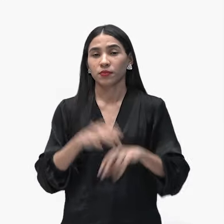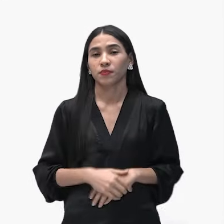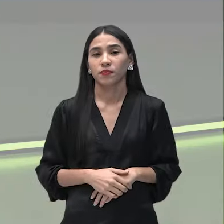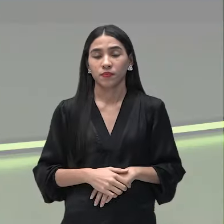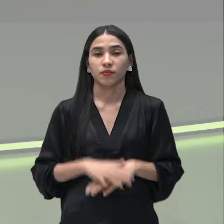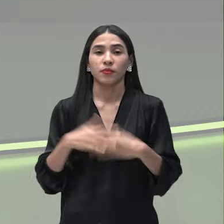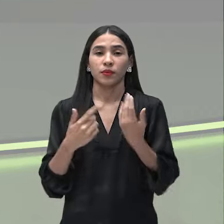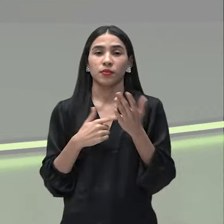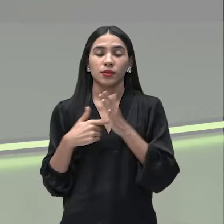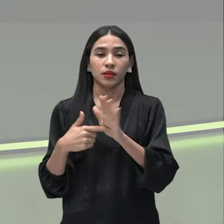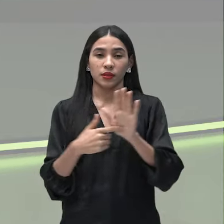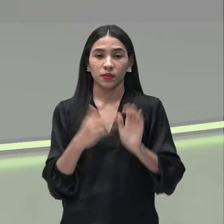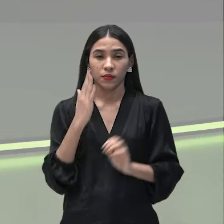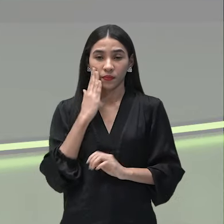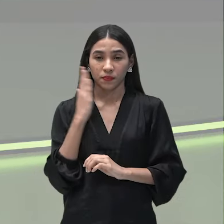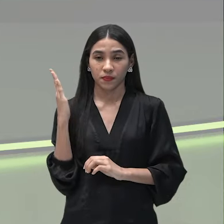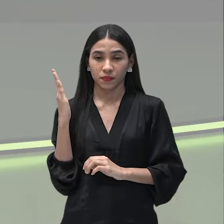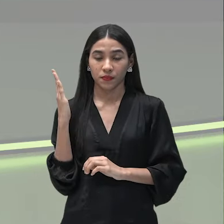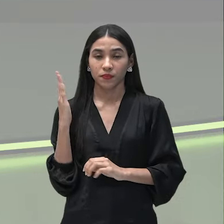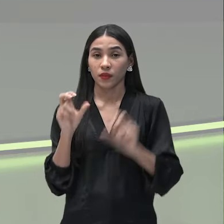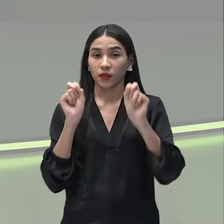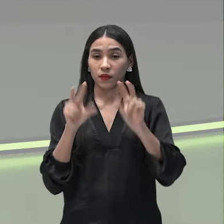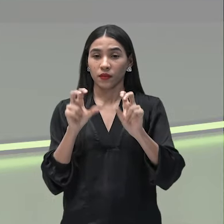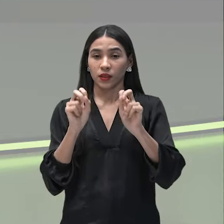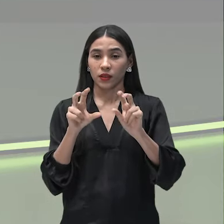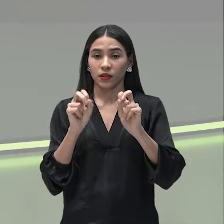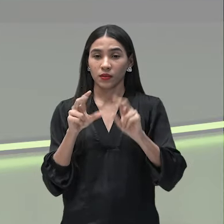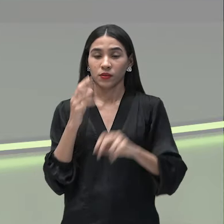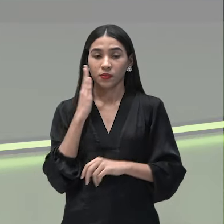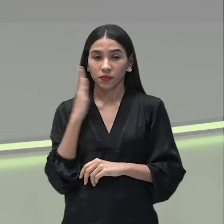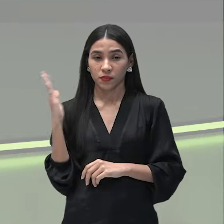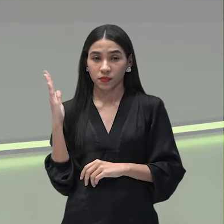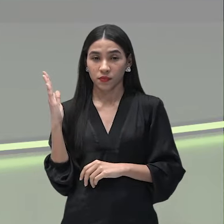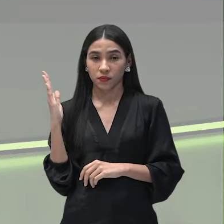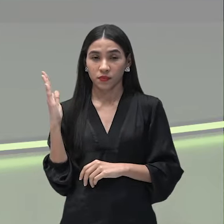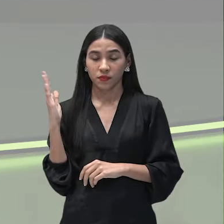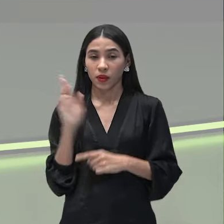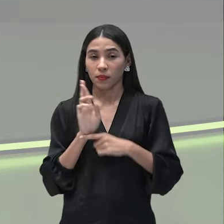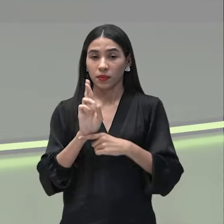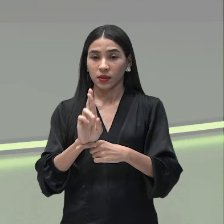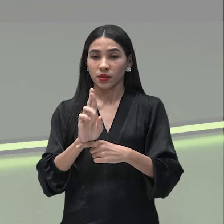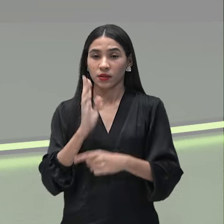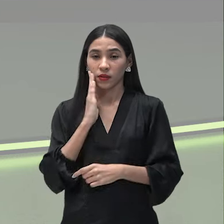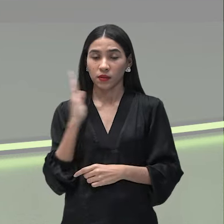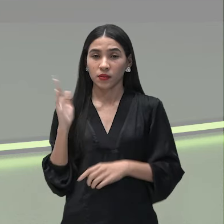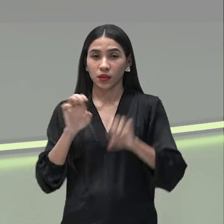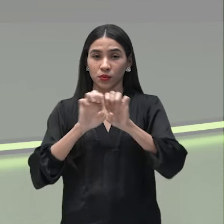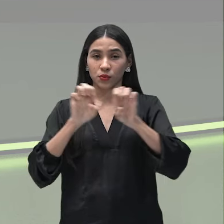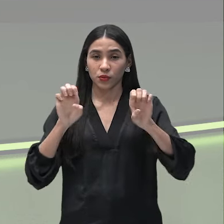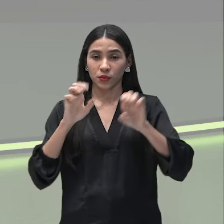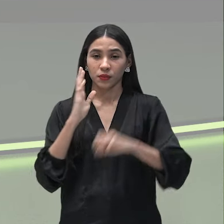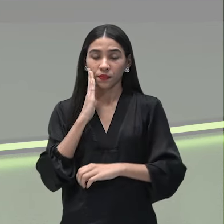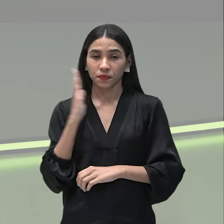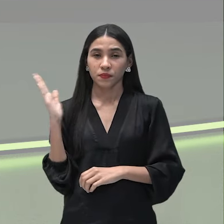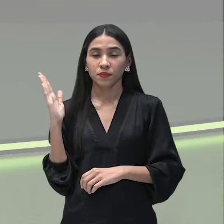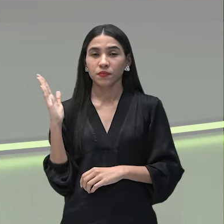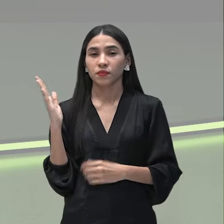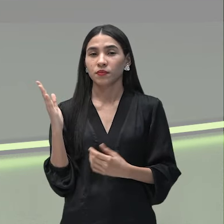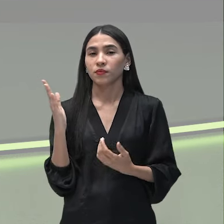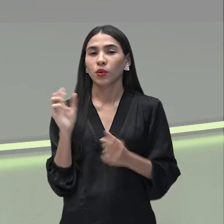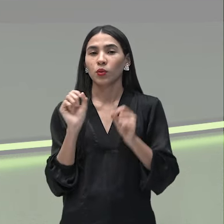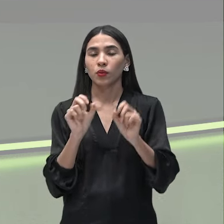trouxe aqui para vocês esse vírus aqui fazendo essa representação, a sua estrutura. Então o que tem